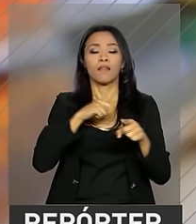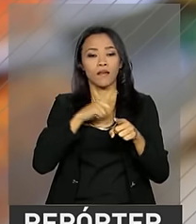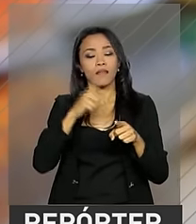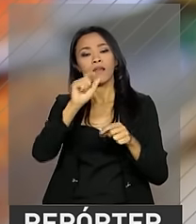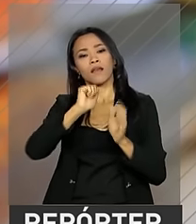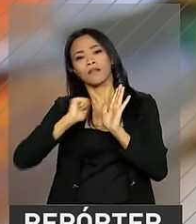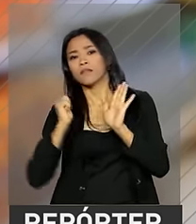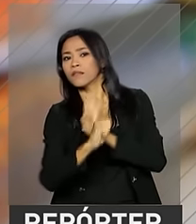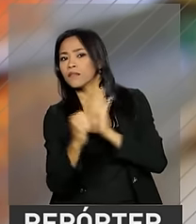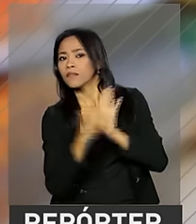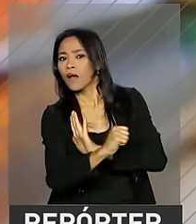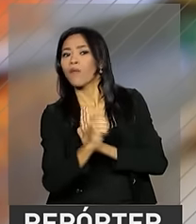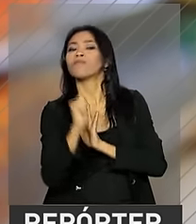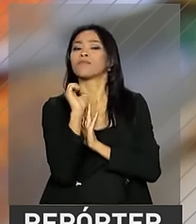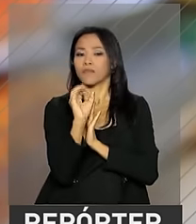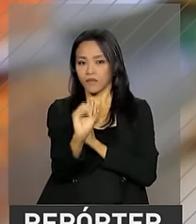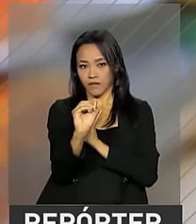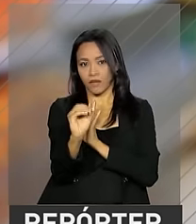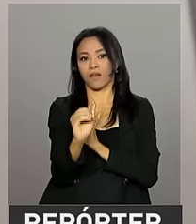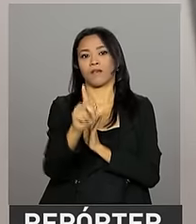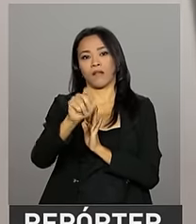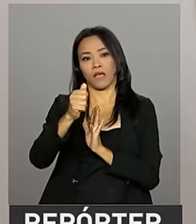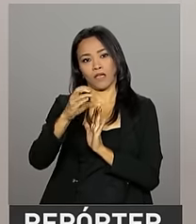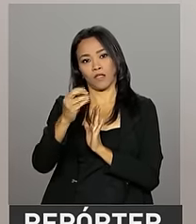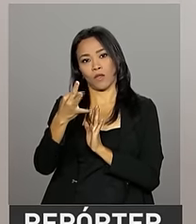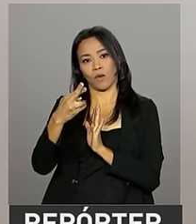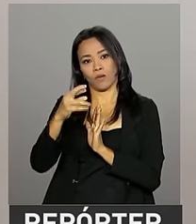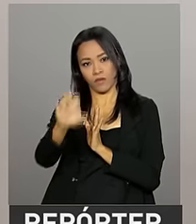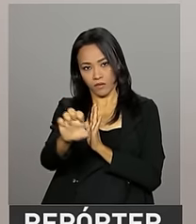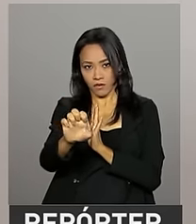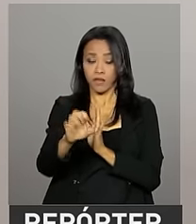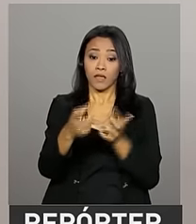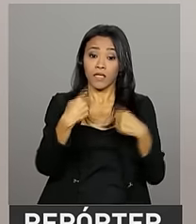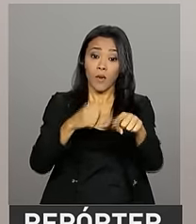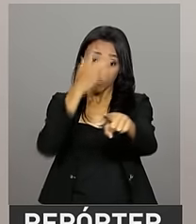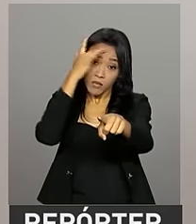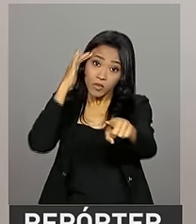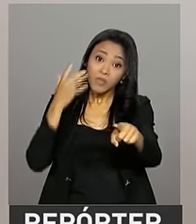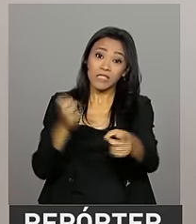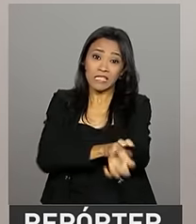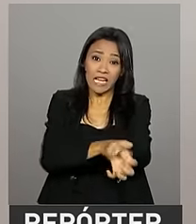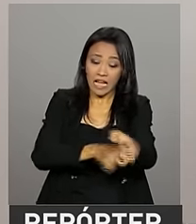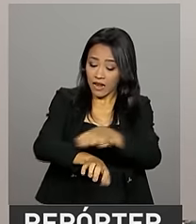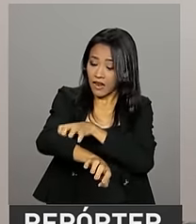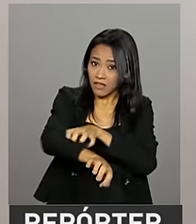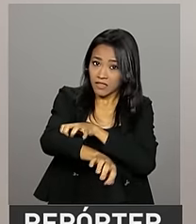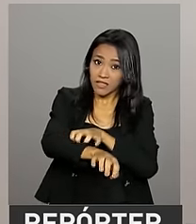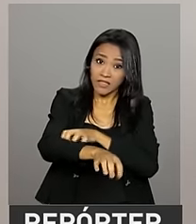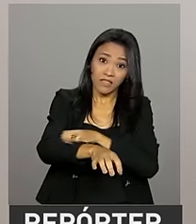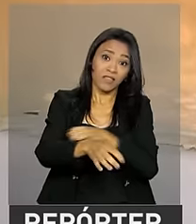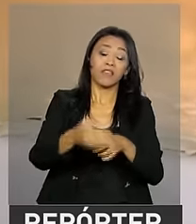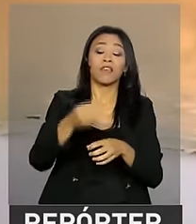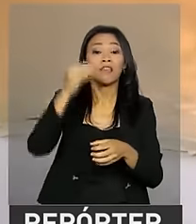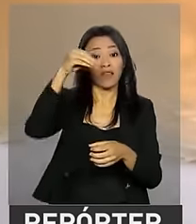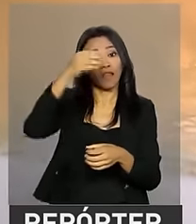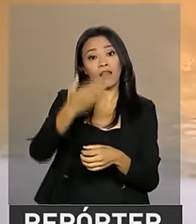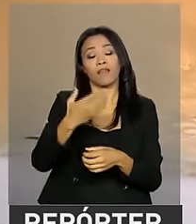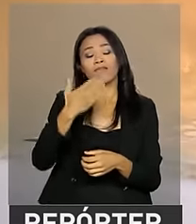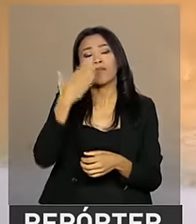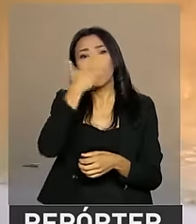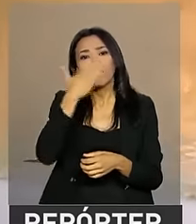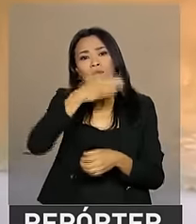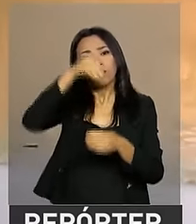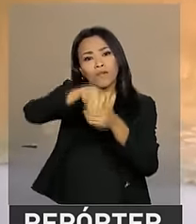trazer a inscrição zero lactose para as pessoas intolerantes à lactose consumir os produtos que contenham uma